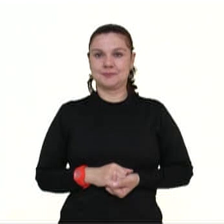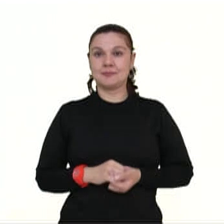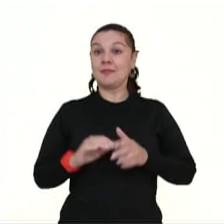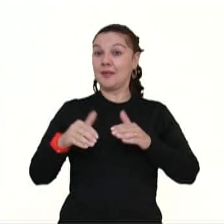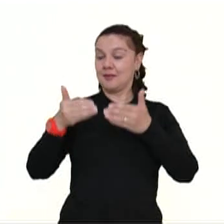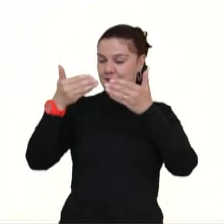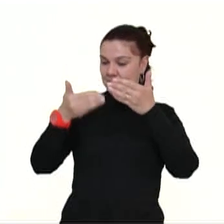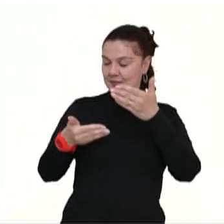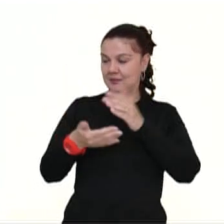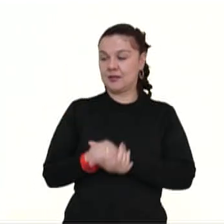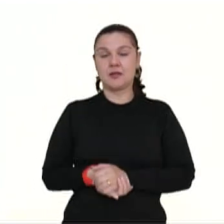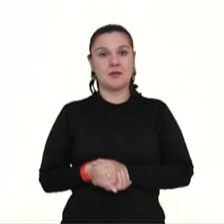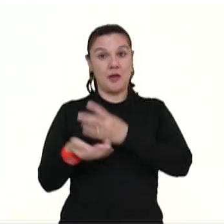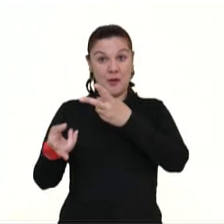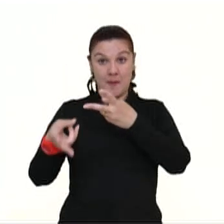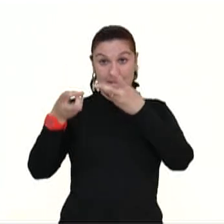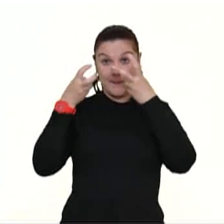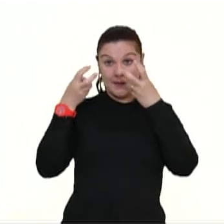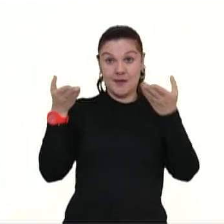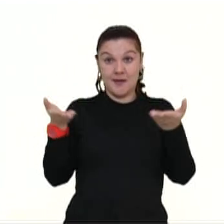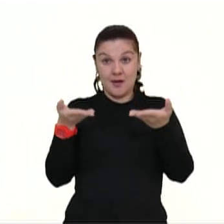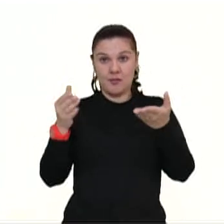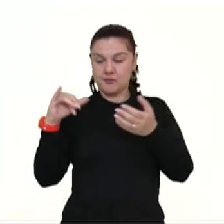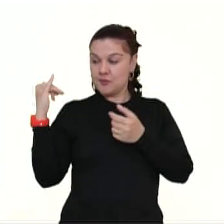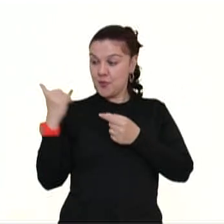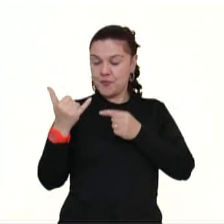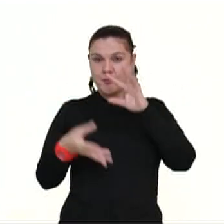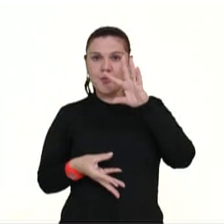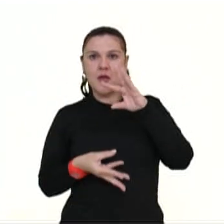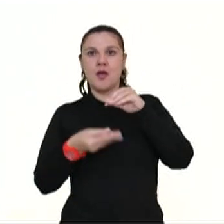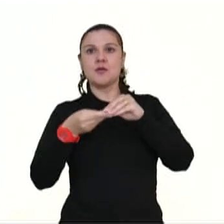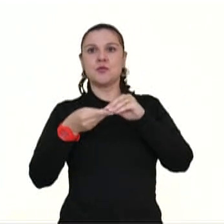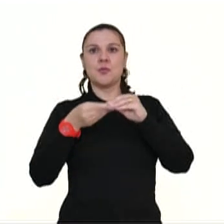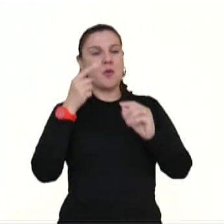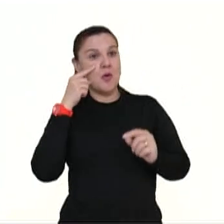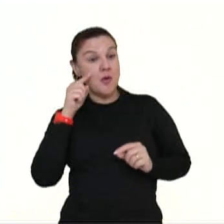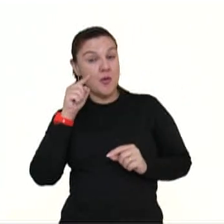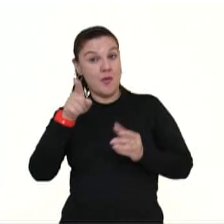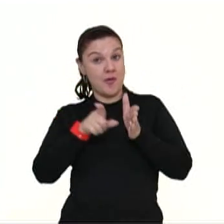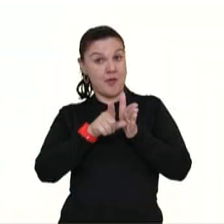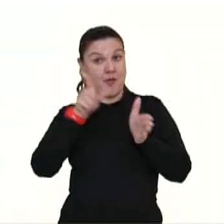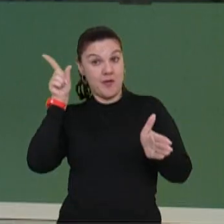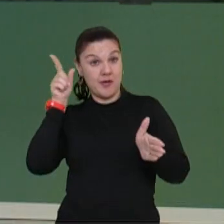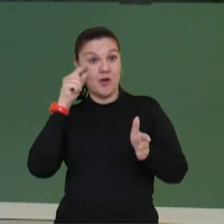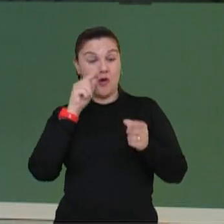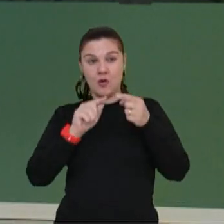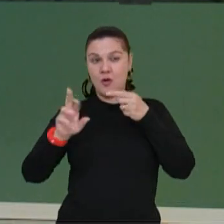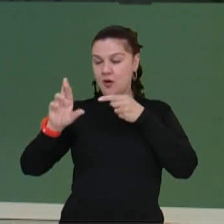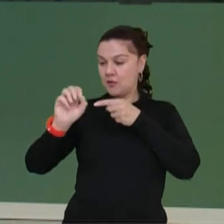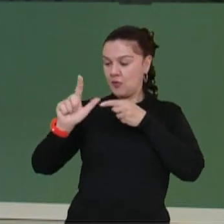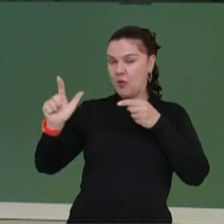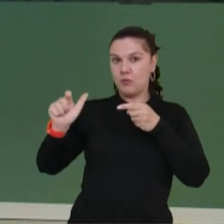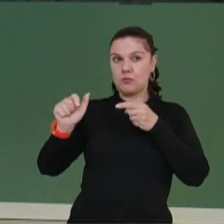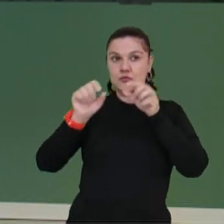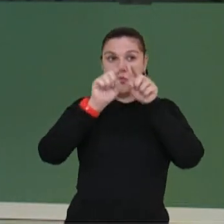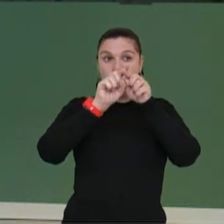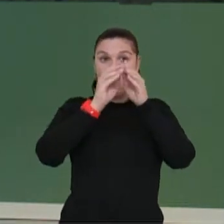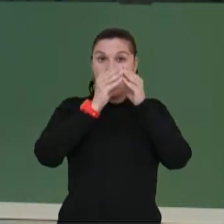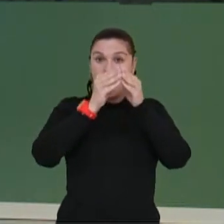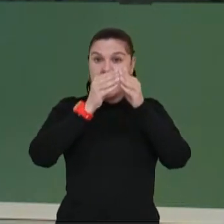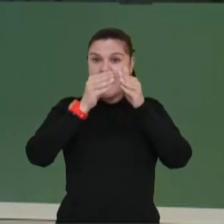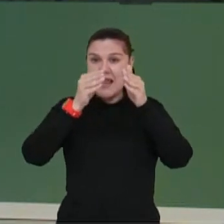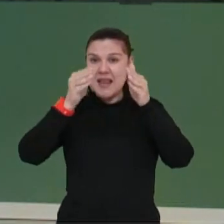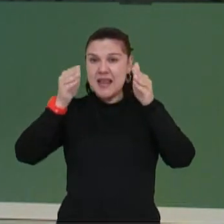Então tá aqui, ó. Repare que agora eu tenho uma informação mais resumida. Olha o que eu tinha antes. Vamos voltar lá no hall, ó. Ó, o meu hall